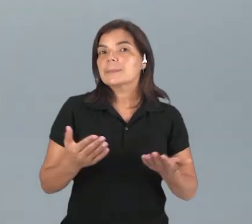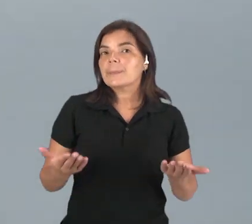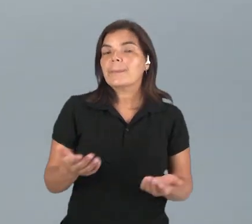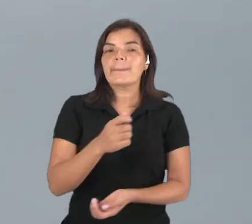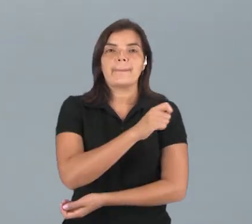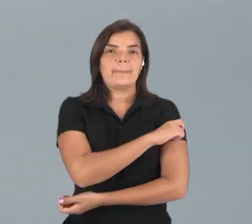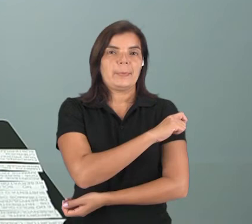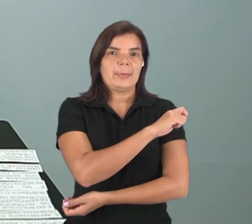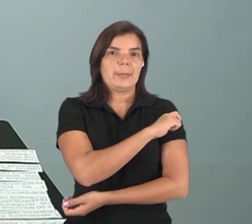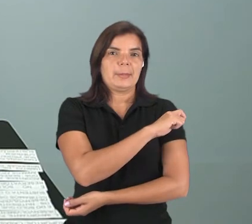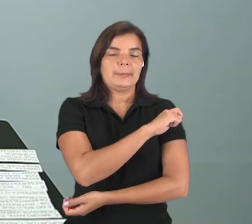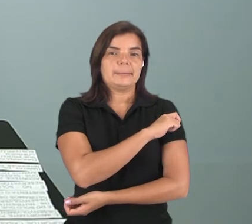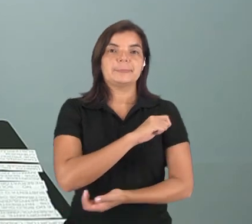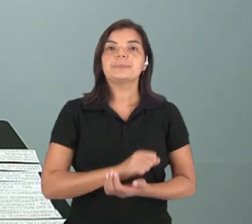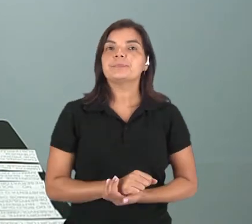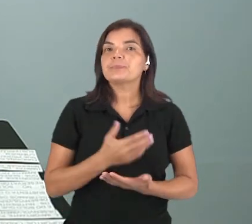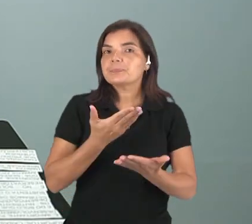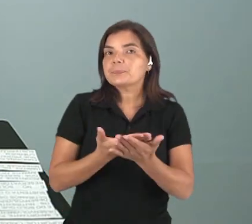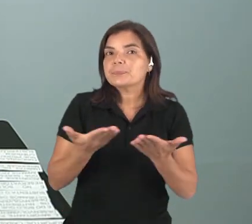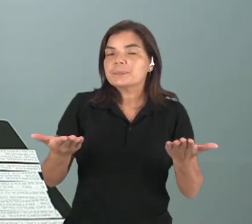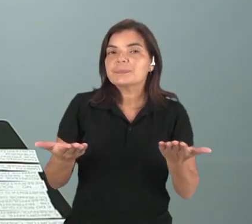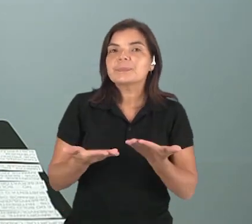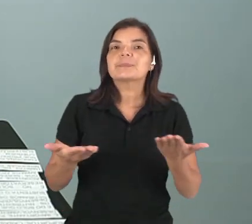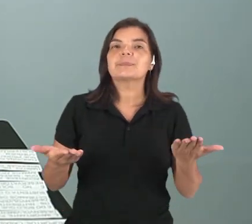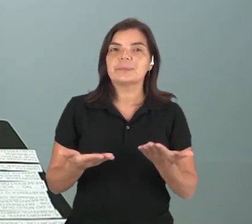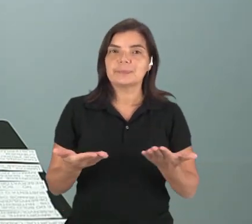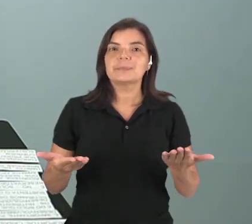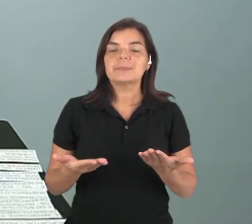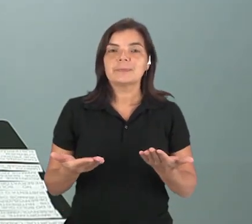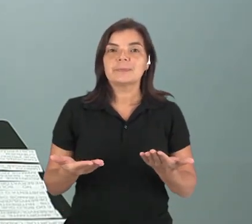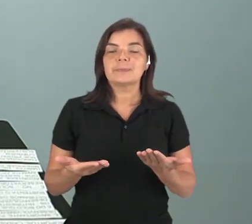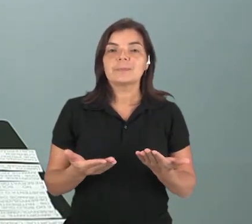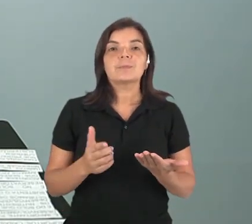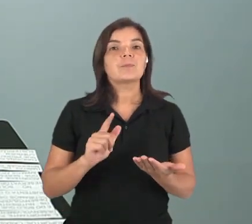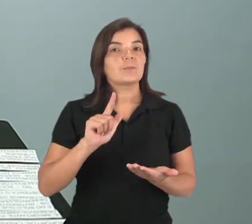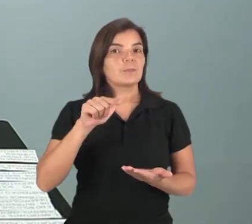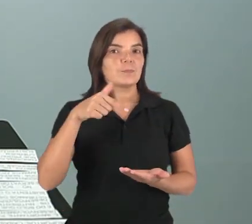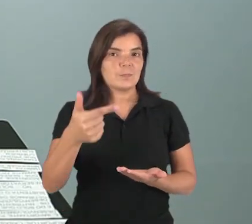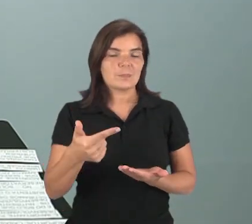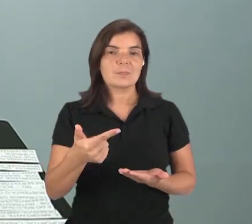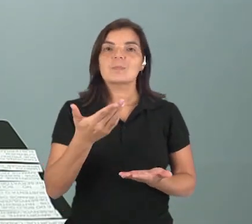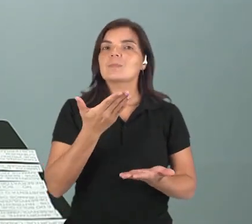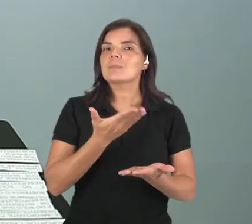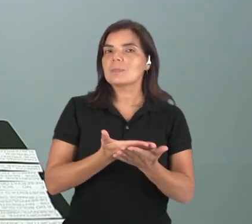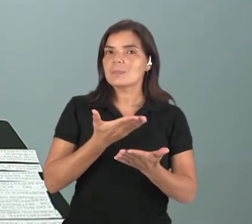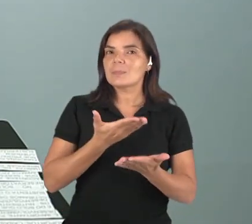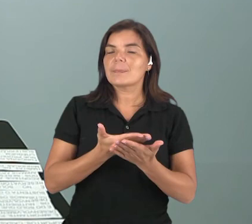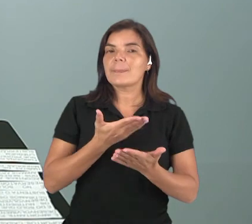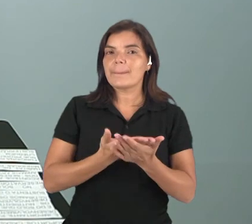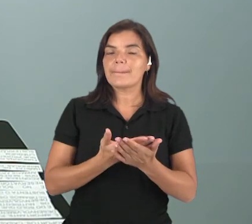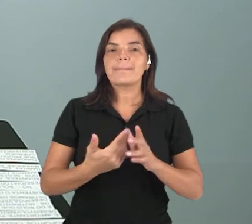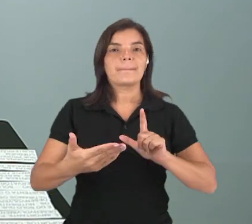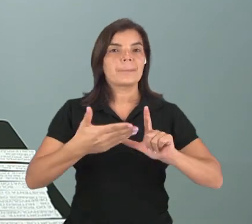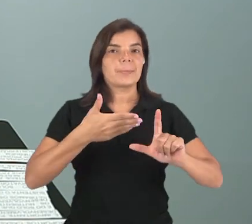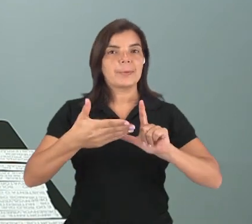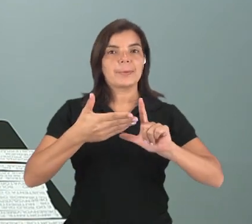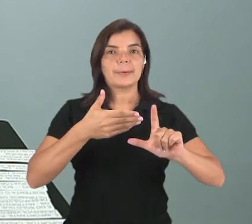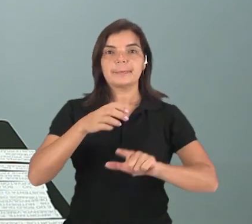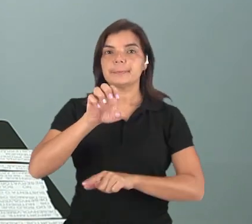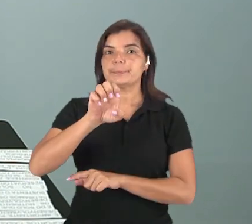Então, alunos, esta foi a nossa aula de hoje. E para esta e outras aulas,